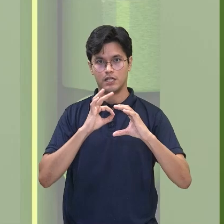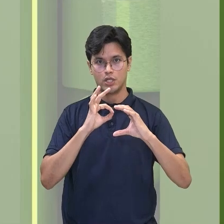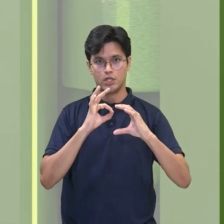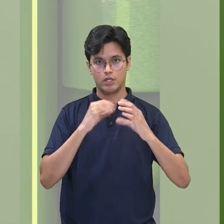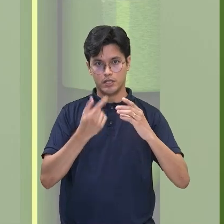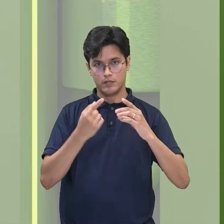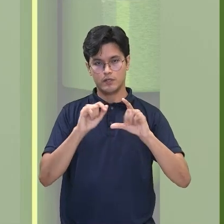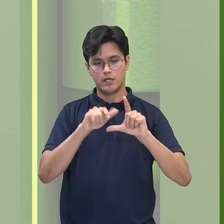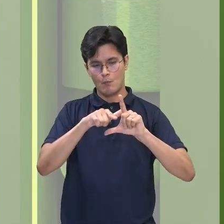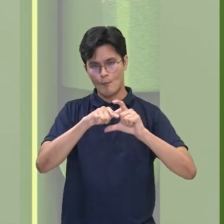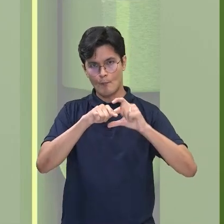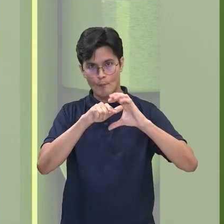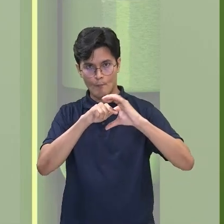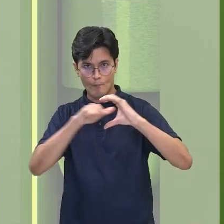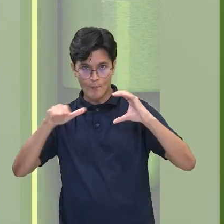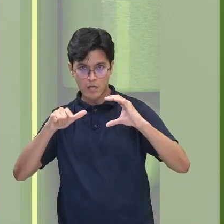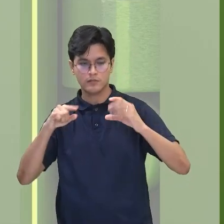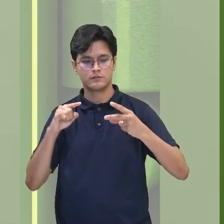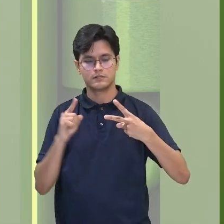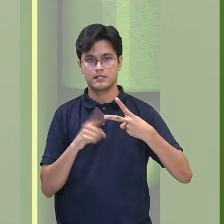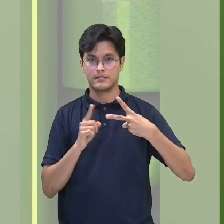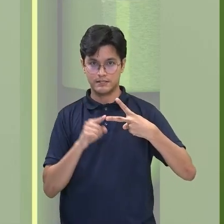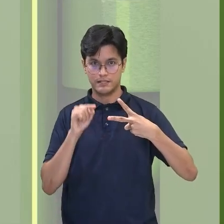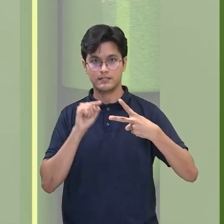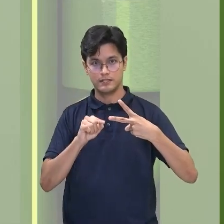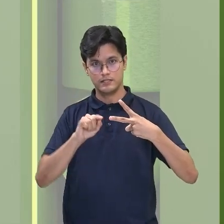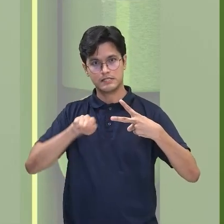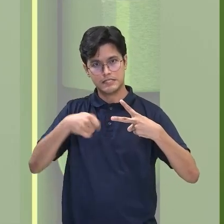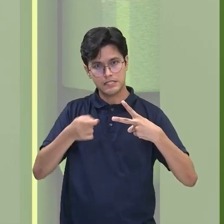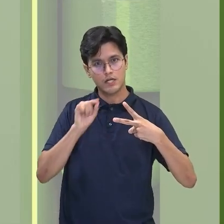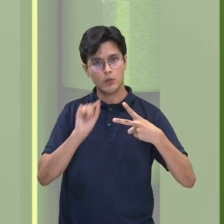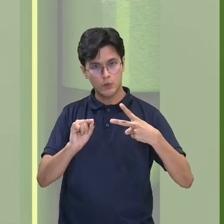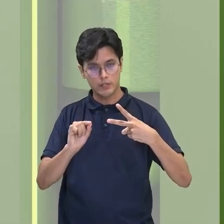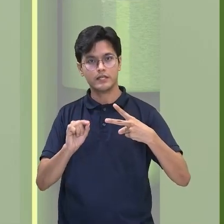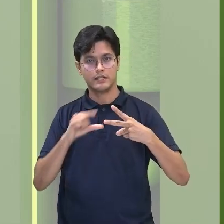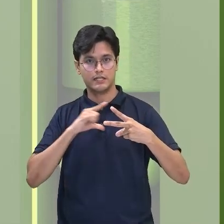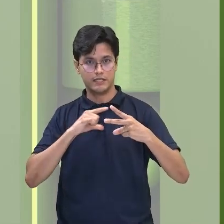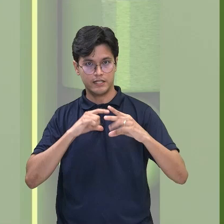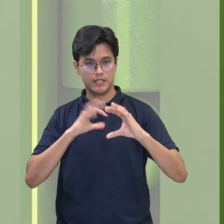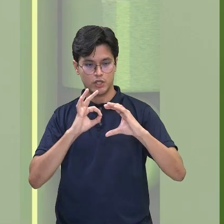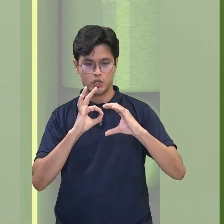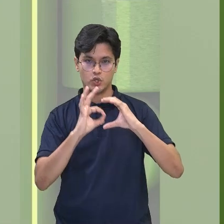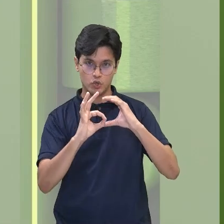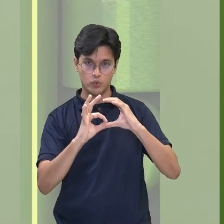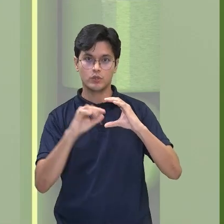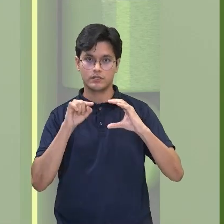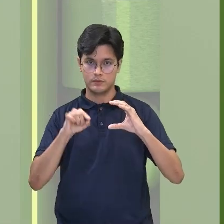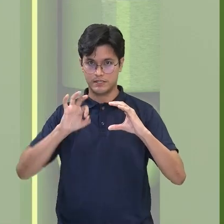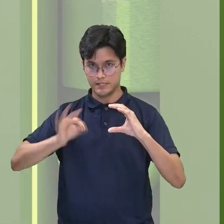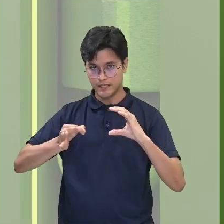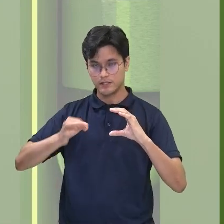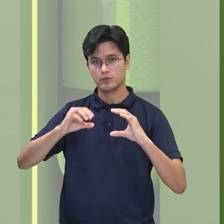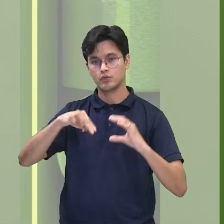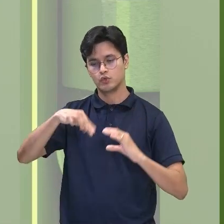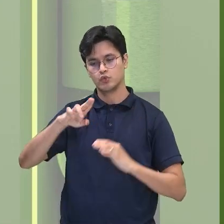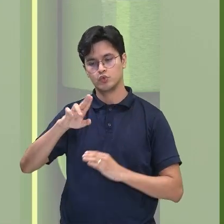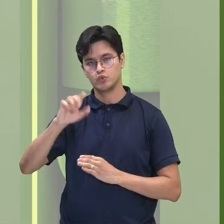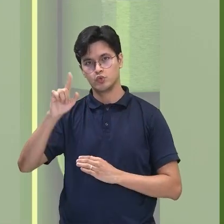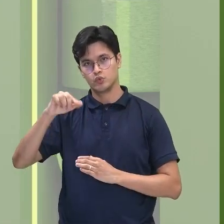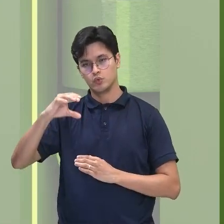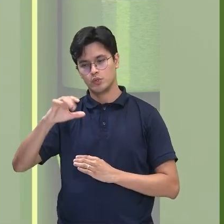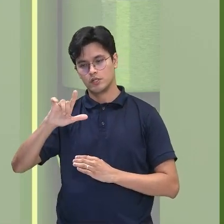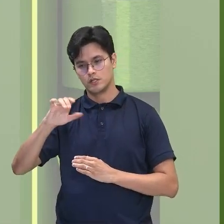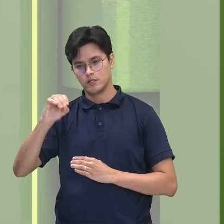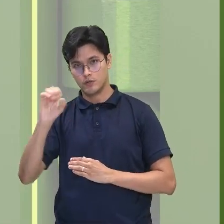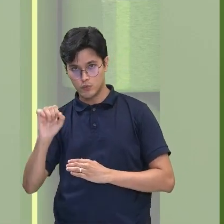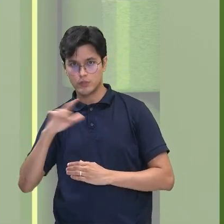por informação, é uma célula eucarionte porque possui um núcleo bem definido, e todas essas